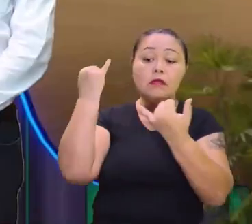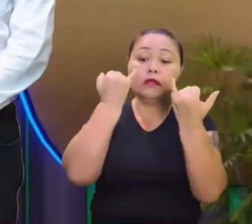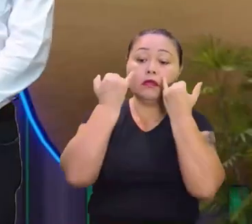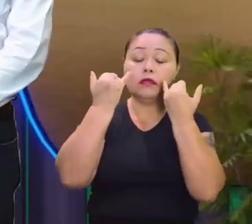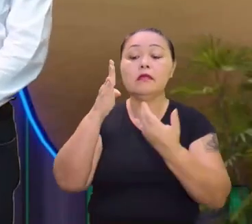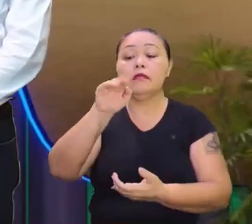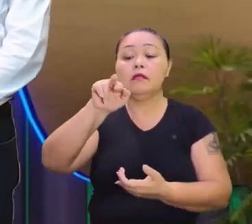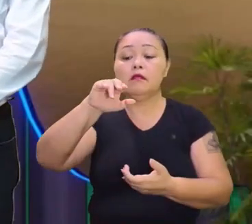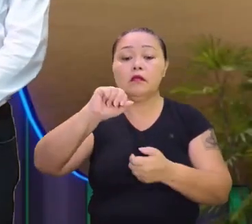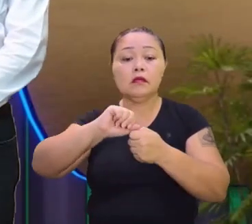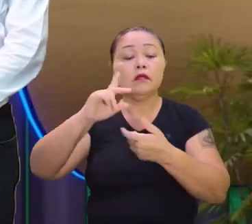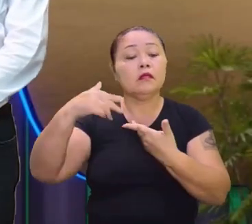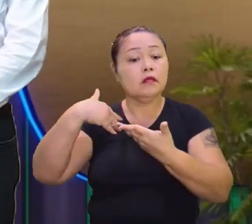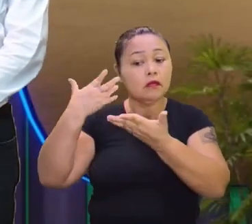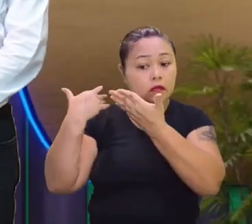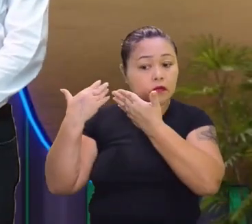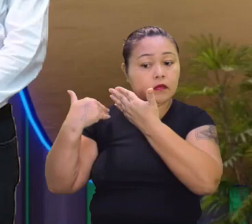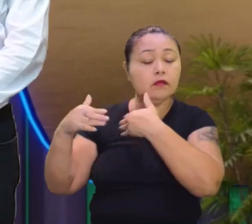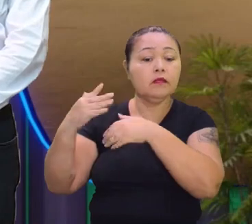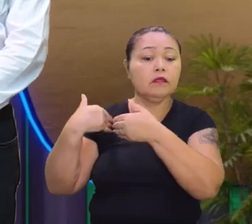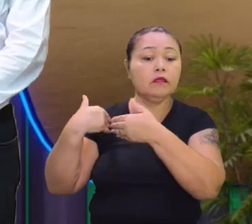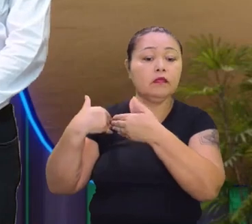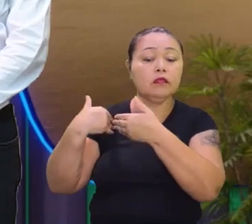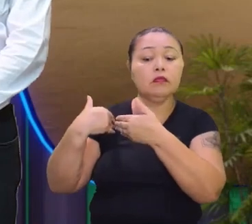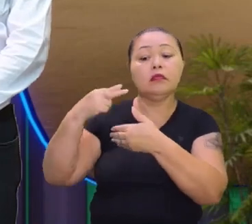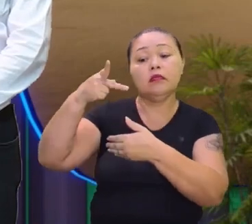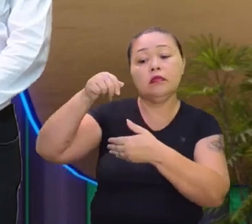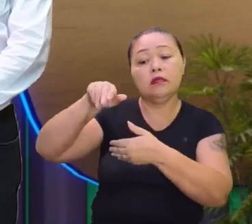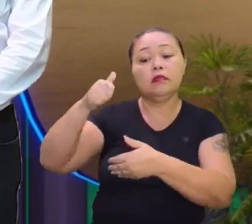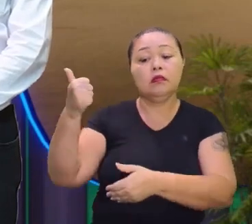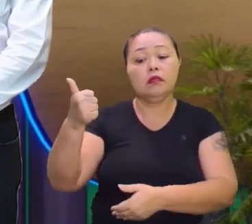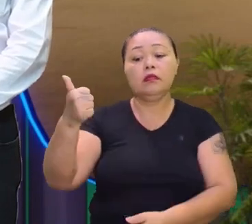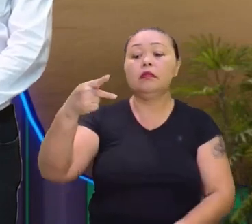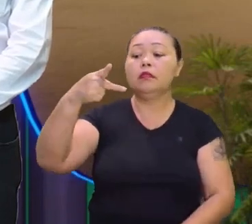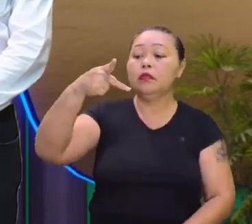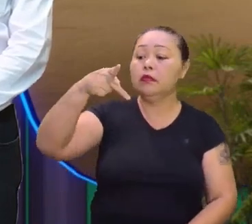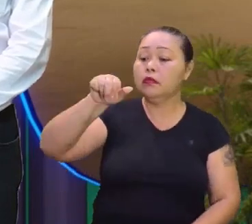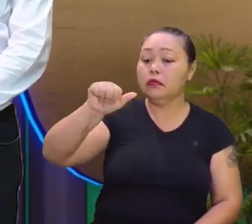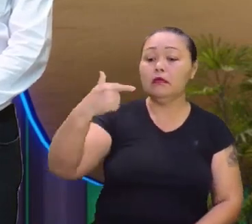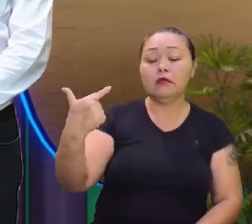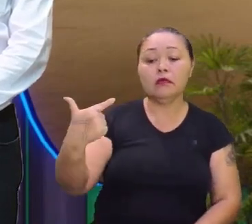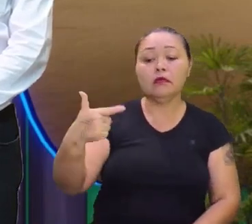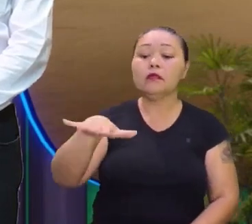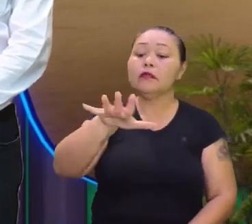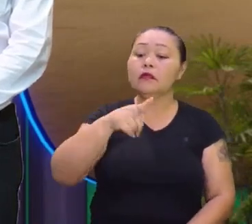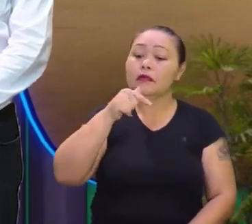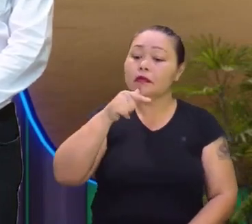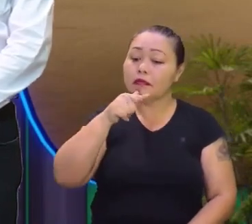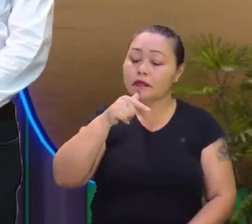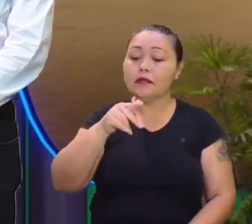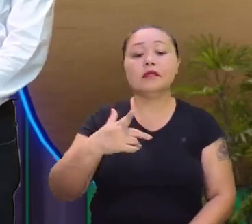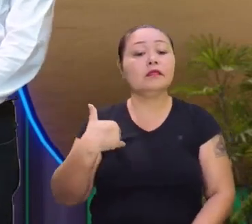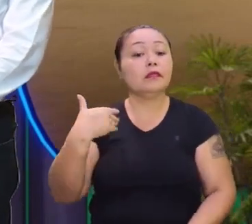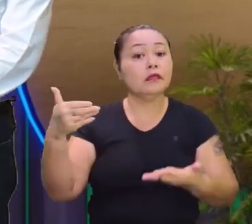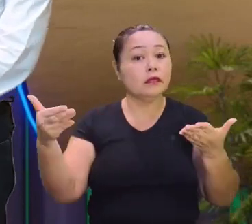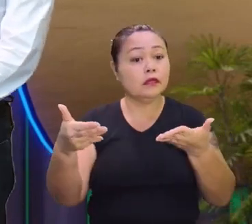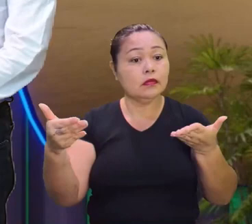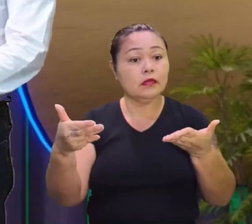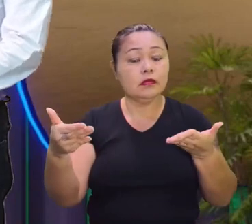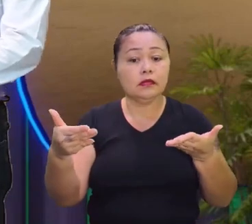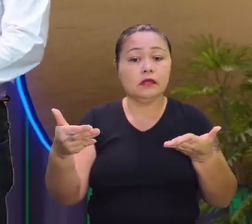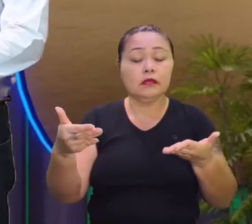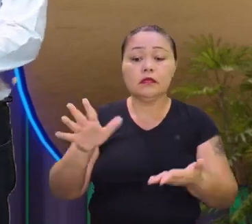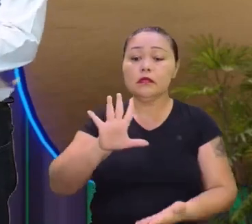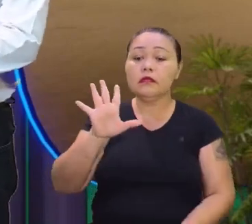sobre as bacias que trabalhamos aí na parte 1 e parte 2 de bacias hidrográficas. Agora...